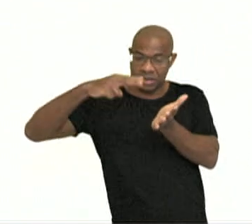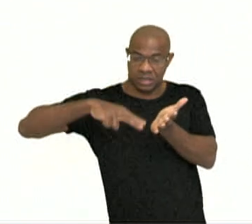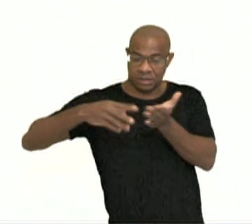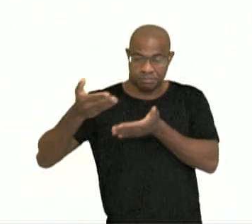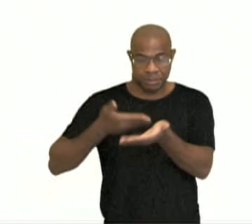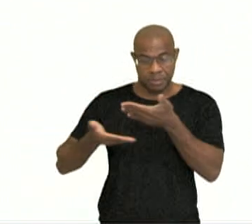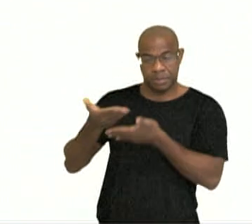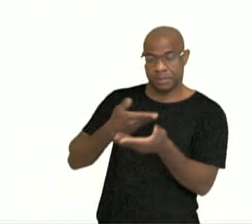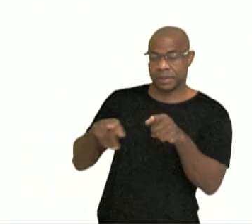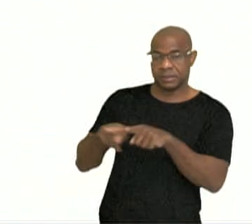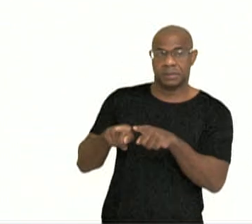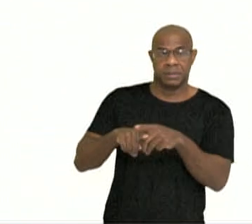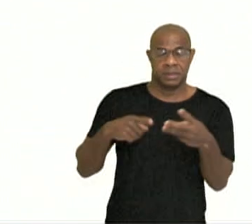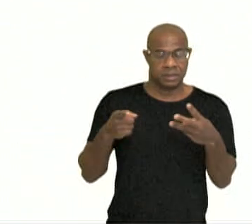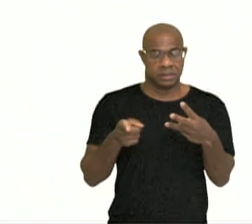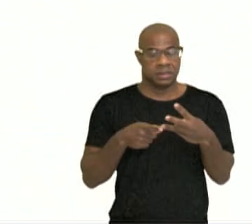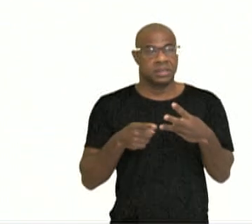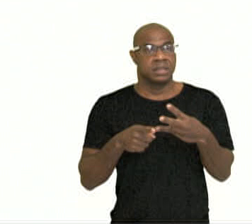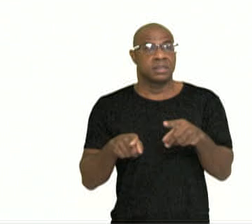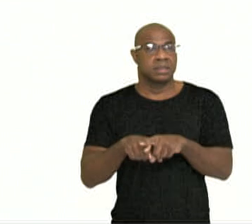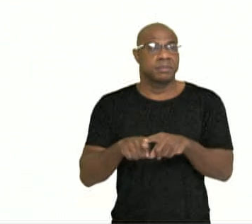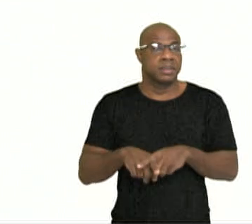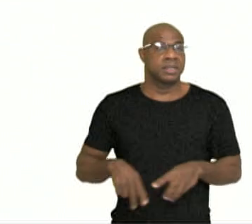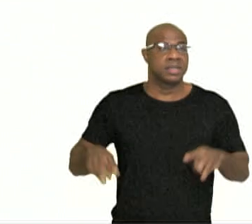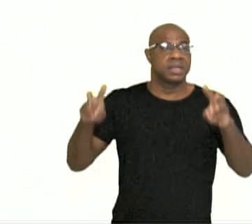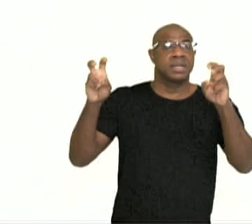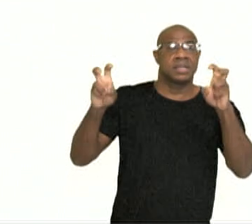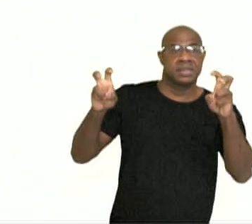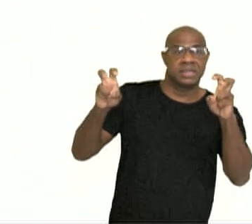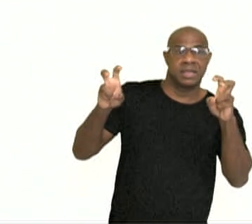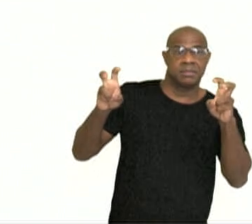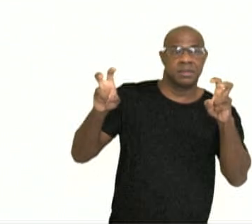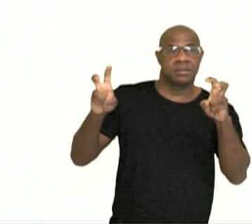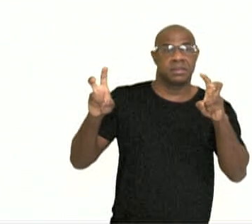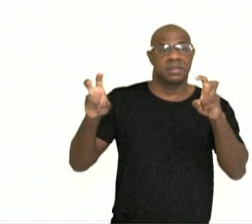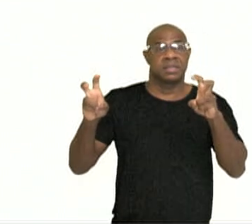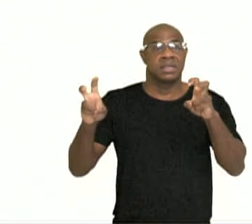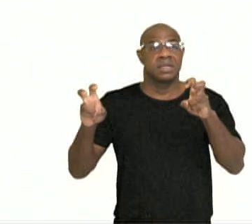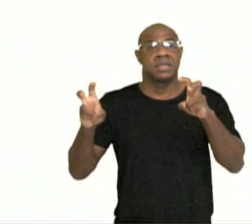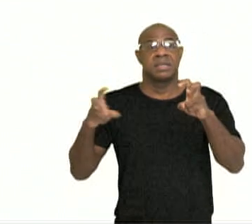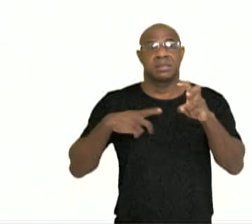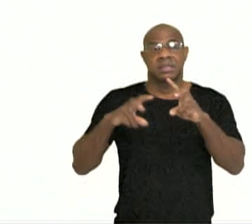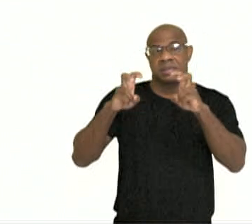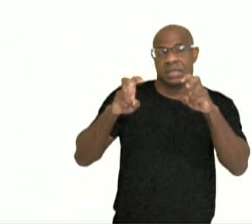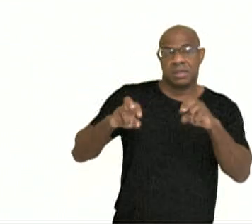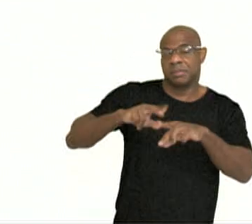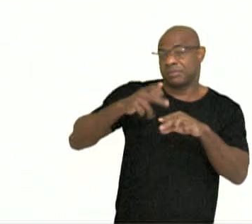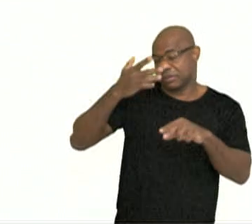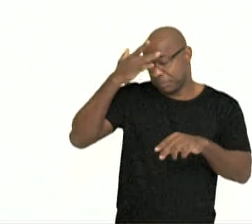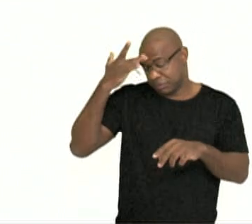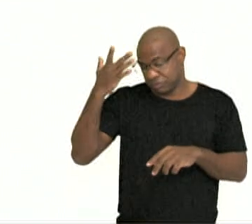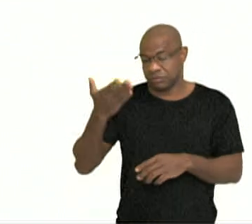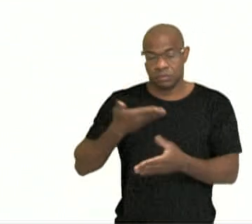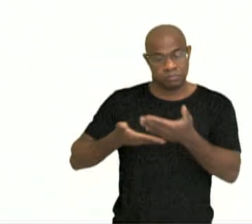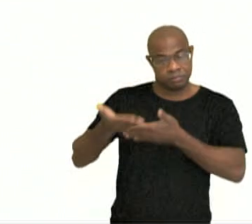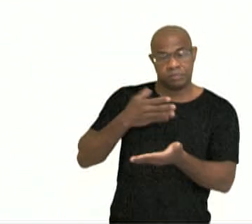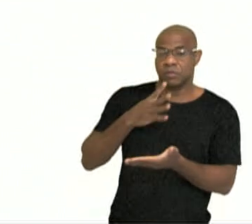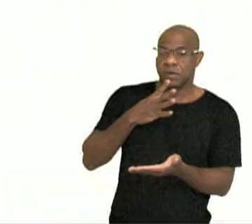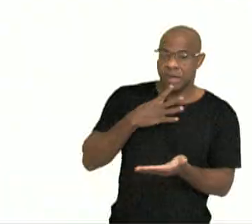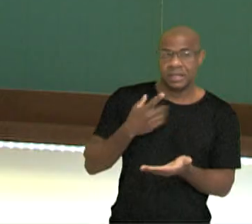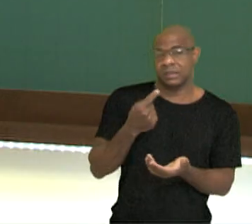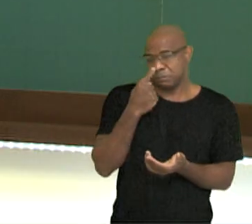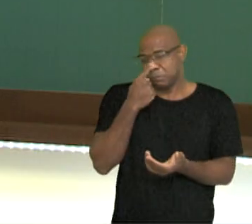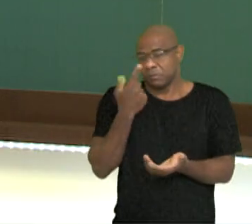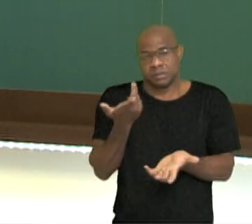de temas íntimos, se de fato a carta é trocada entre pessoas que se conhecem, que têm bastante